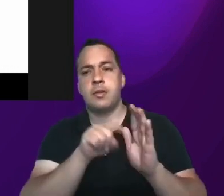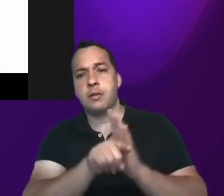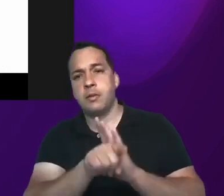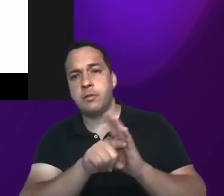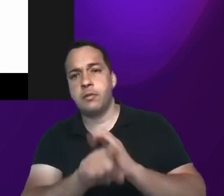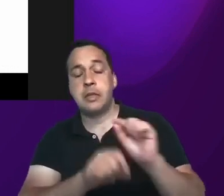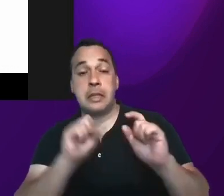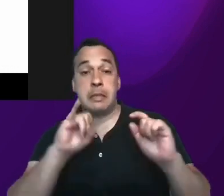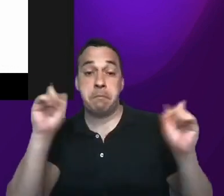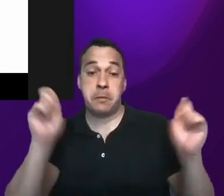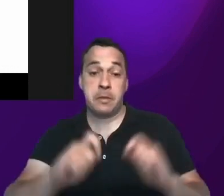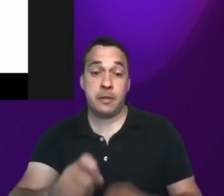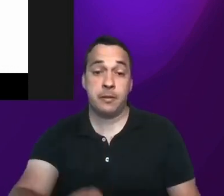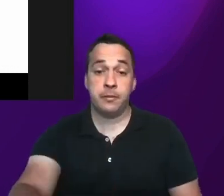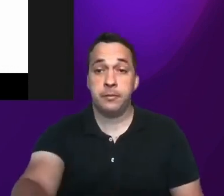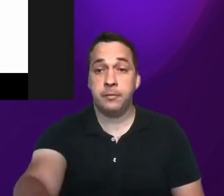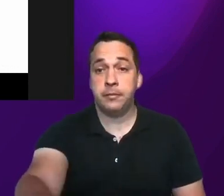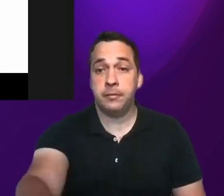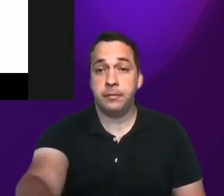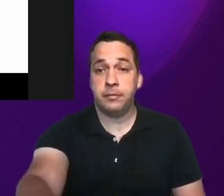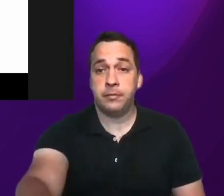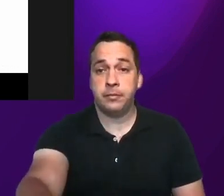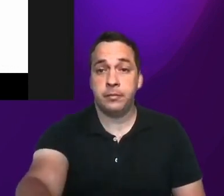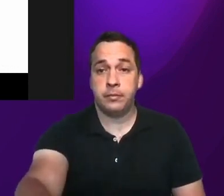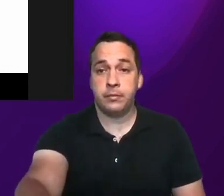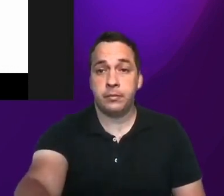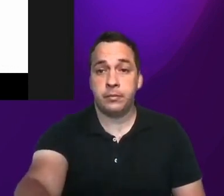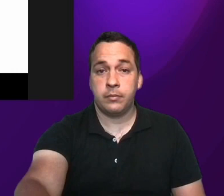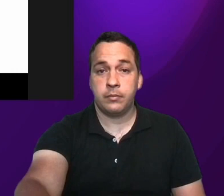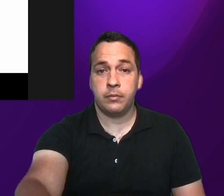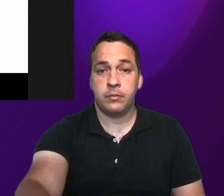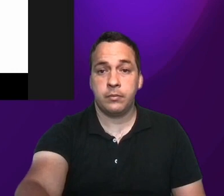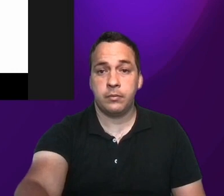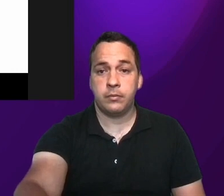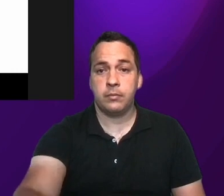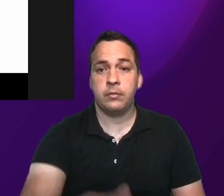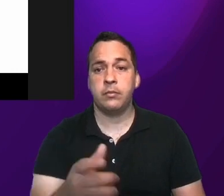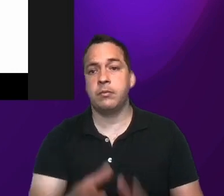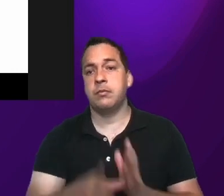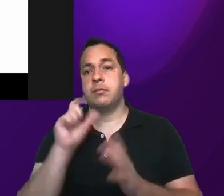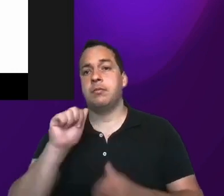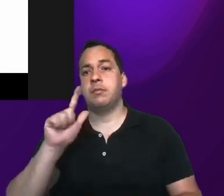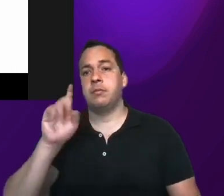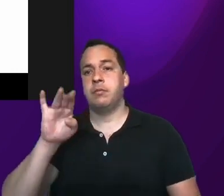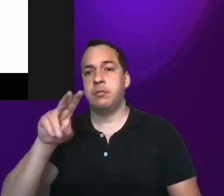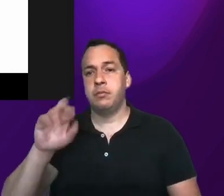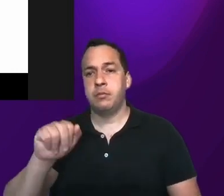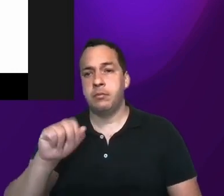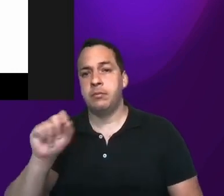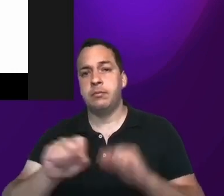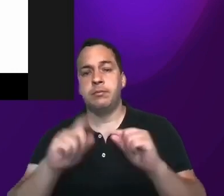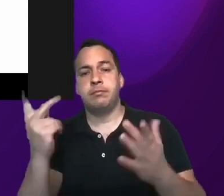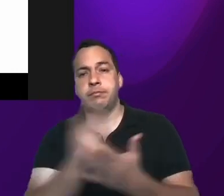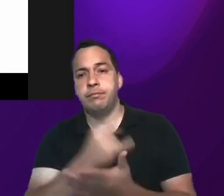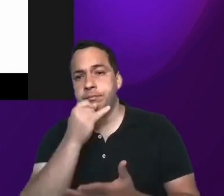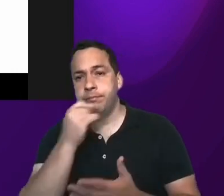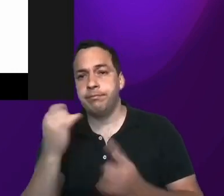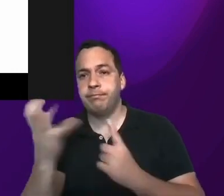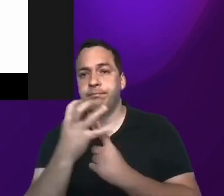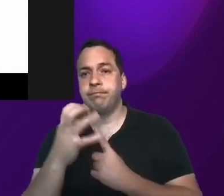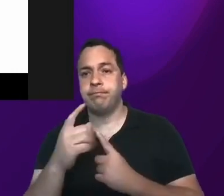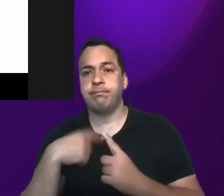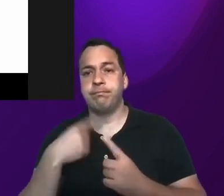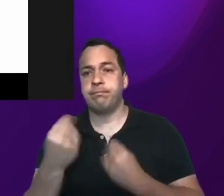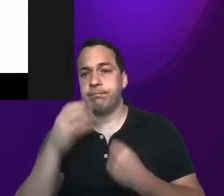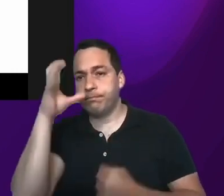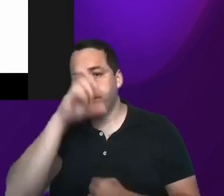possível. Outra coisa que eu vou comentar antes de ir para a albumina é do efeito cognitivo também, que é uma outra